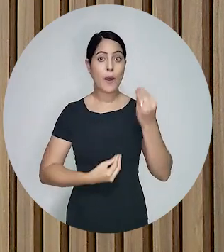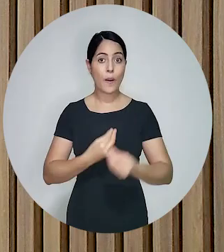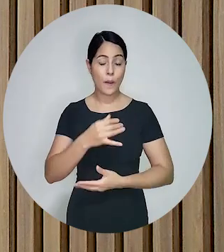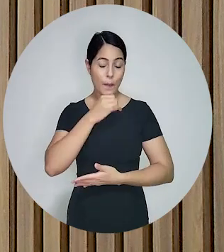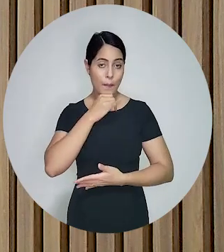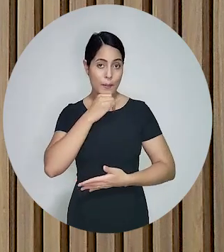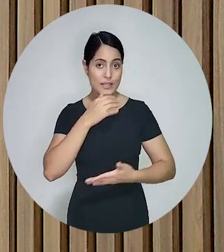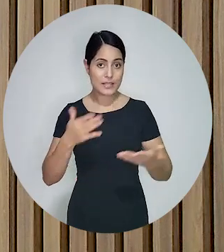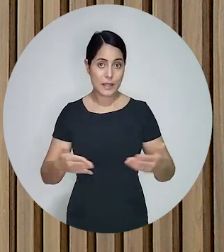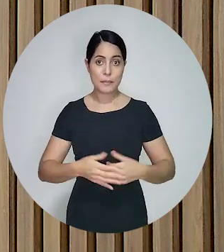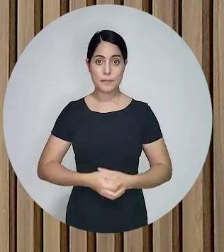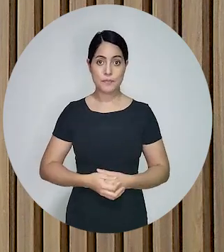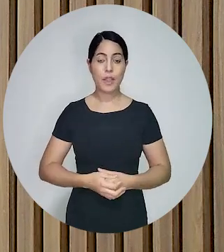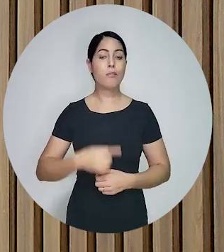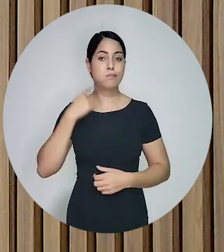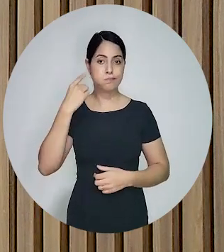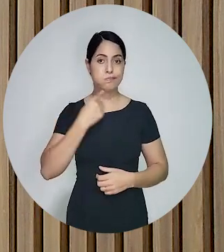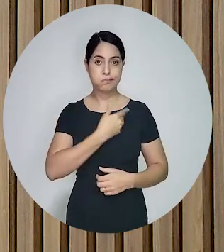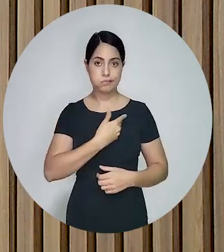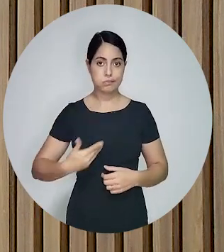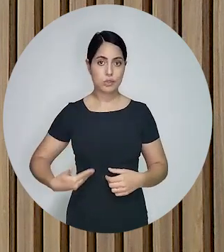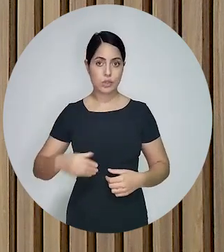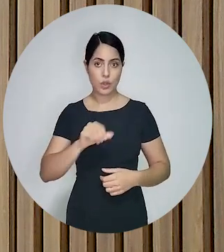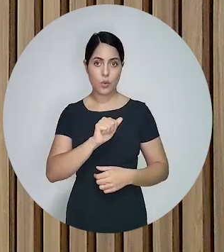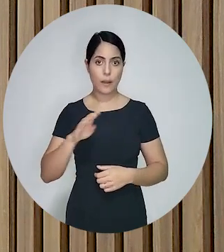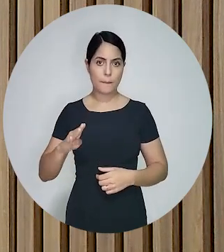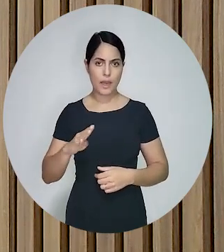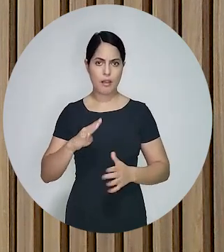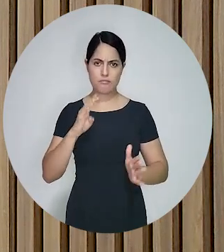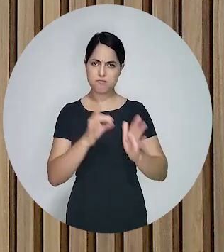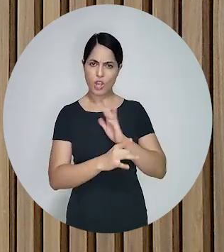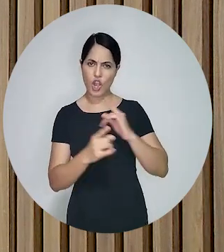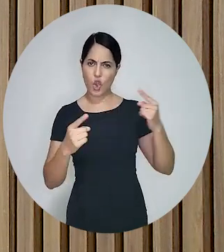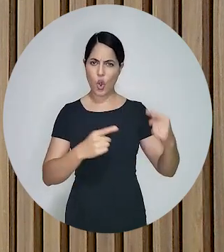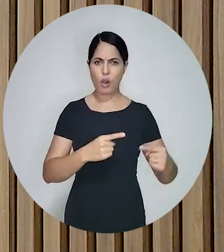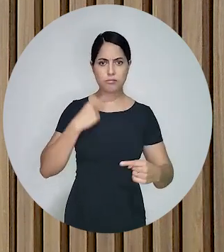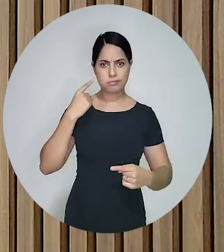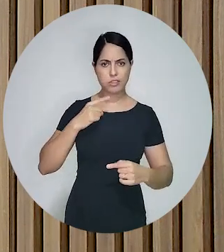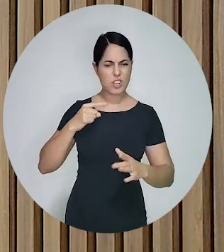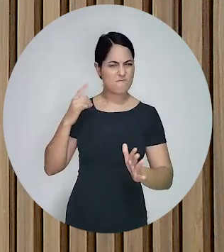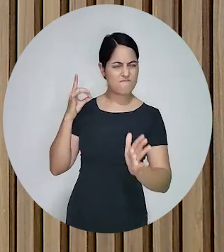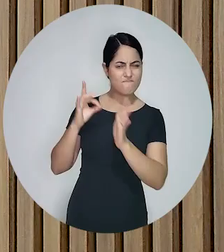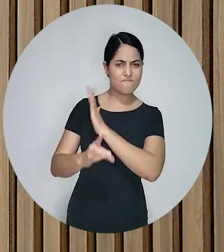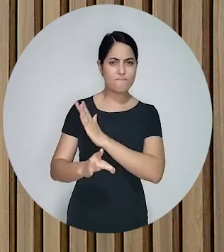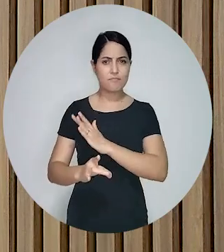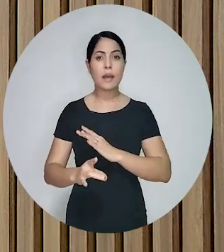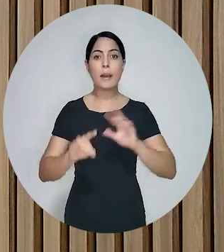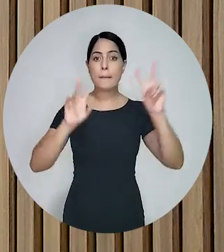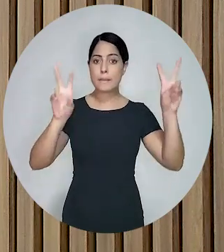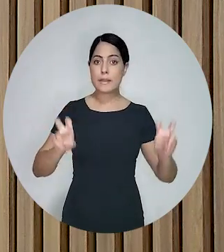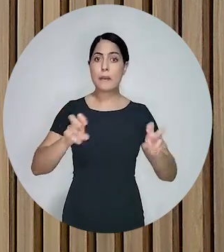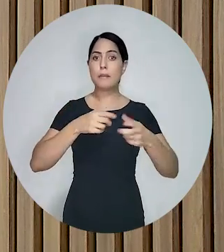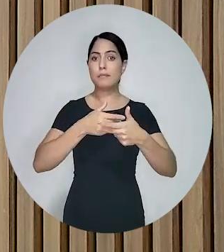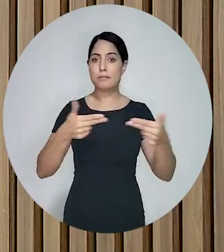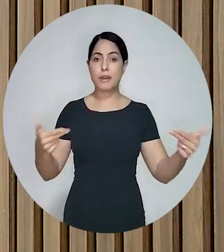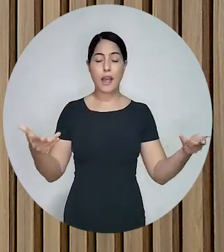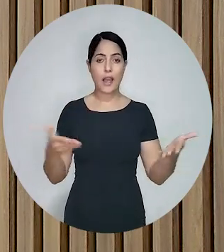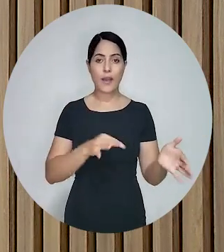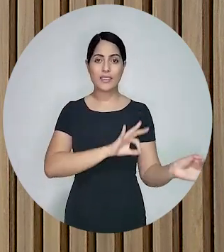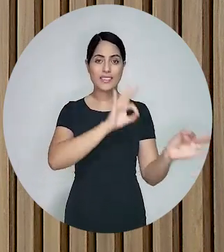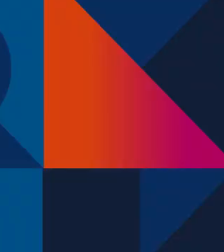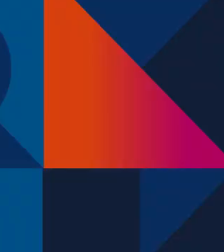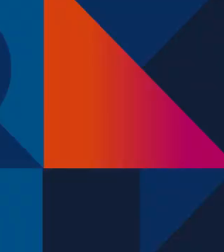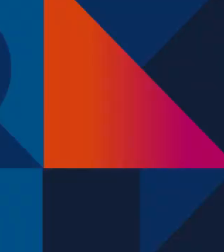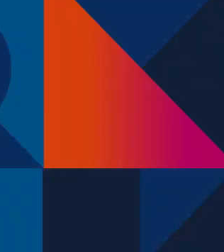mais, Procuradoria de Prerrogativas da OAB repudia ofensas contra advogados. Esses e outros assuntos você confere